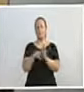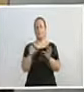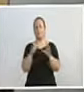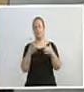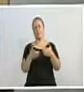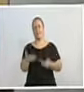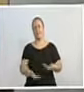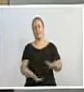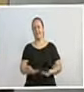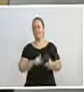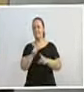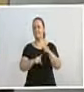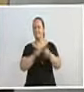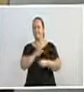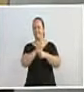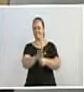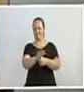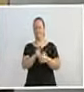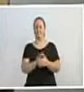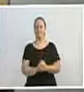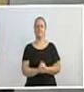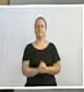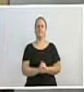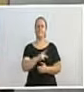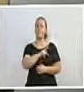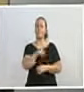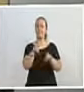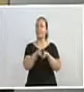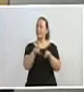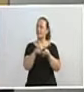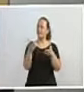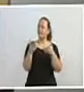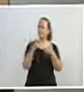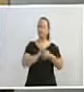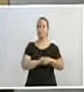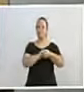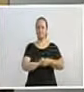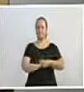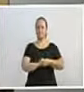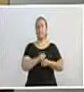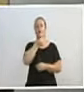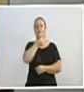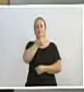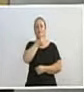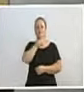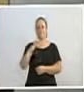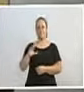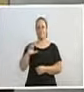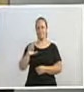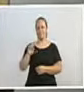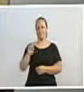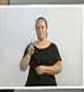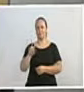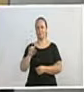cidade. Senhor presidente, gostaria também aqui de parabenizar o jornalista Clóvis Reis, né, que foi homenageado na nossa